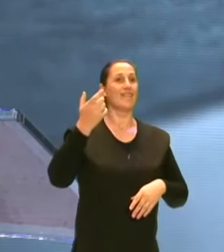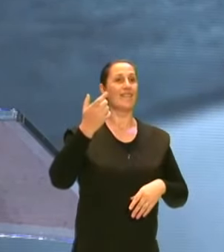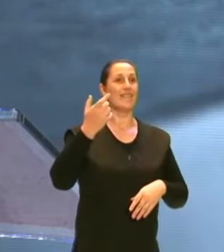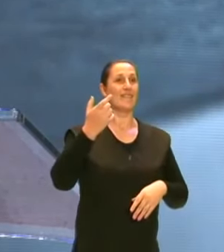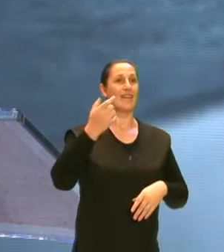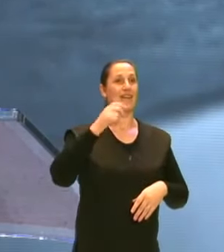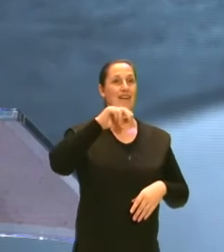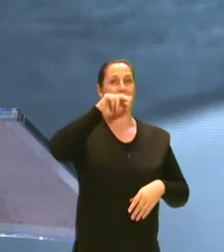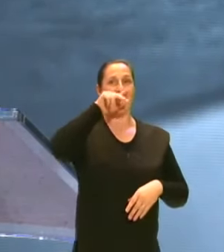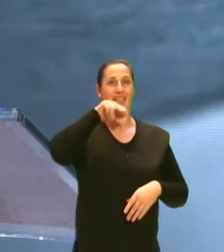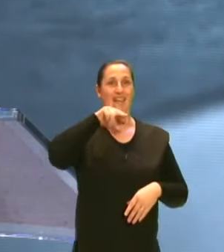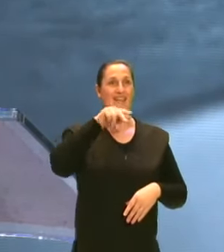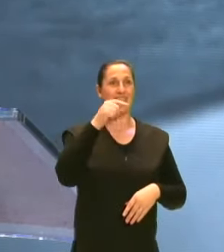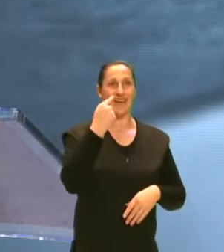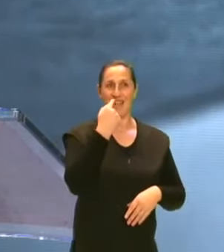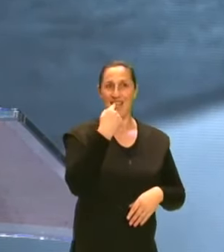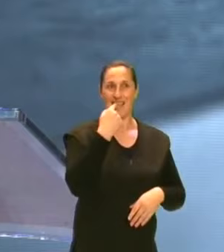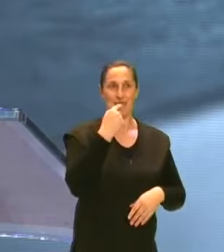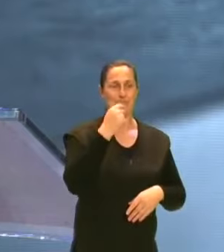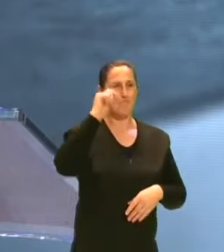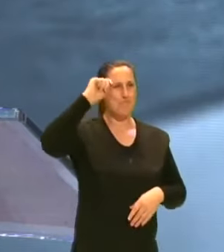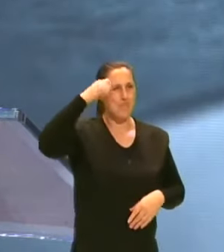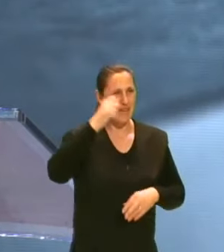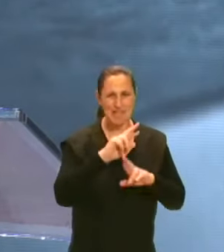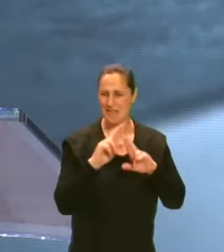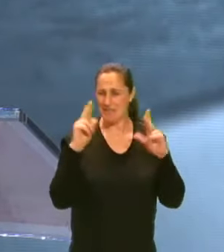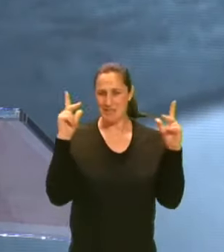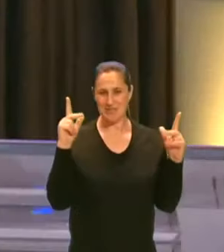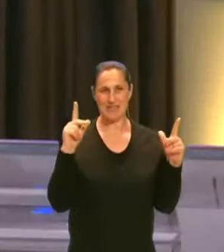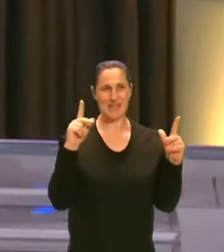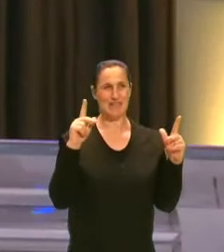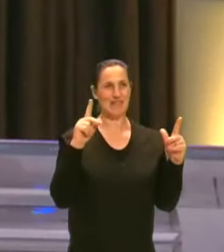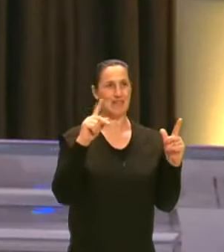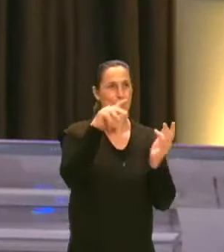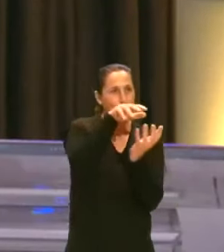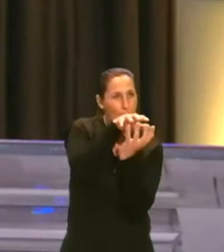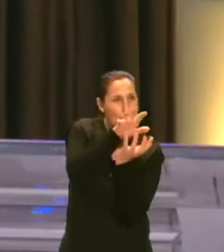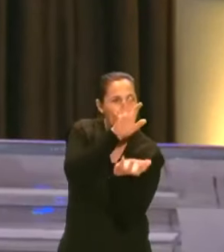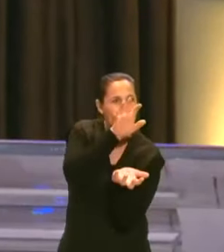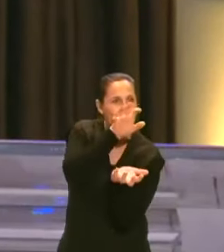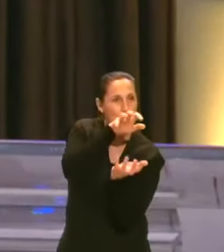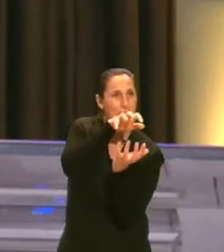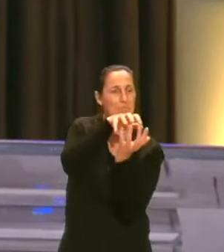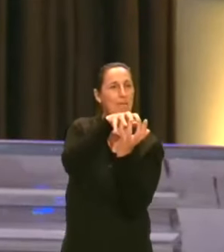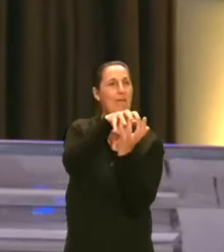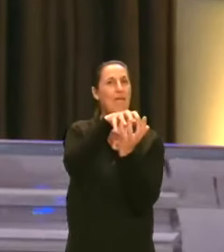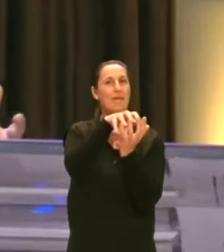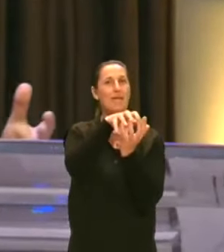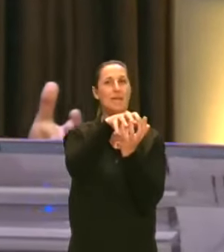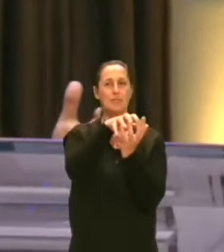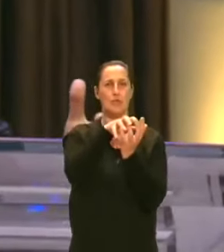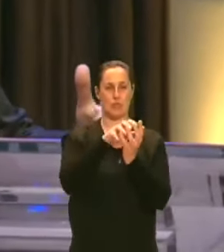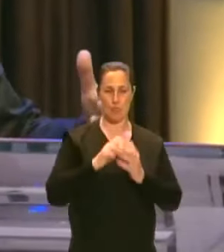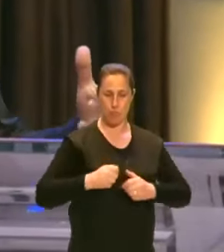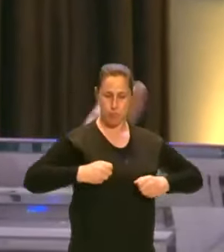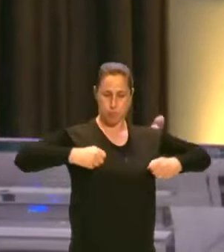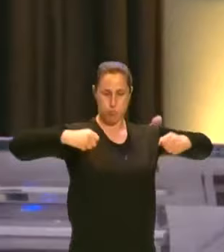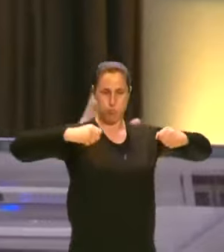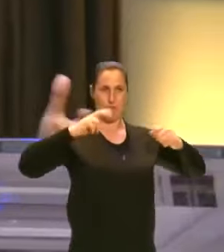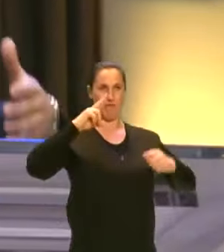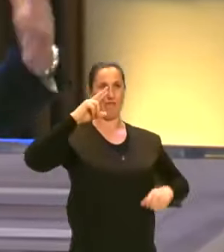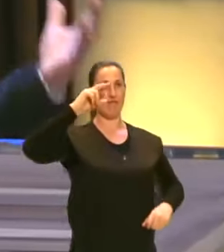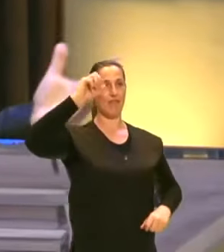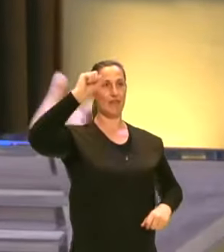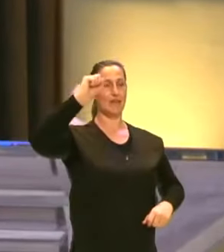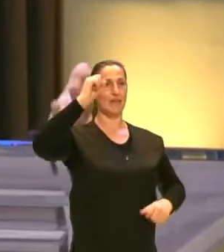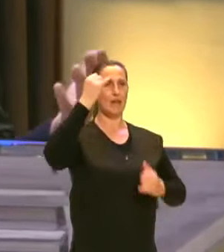preta, diferente. E aí você vê o hipopótamo do outro lado, grande, forte. Ele parece